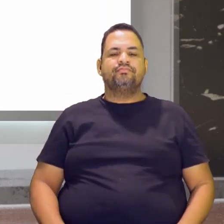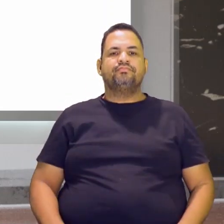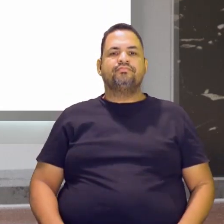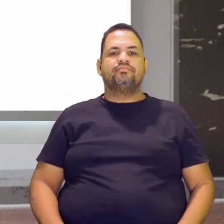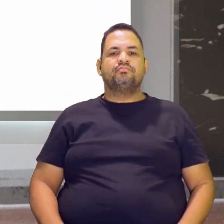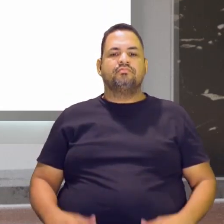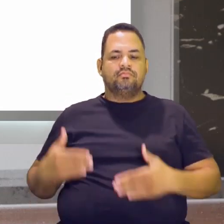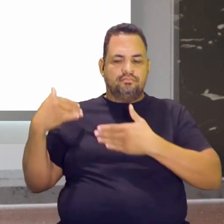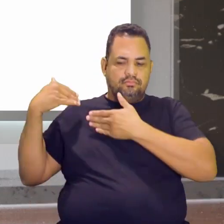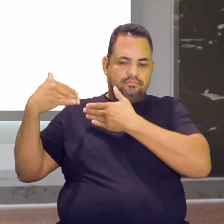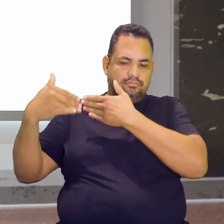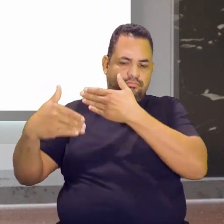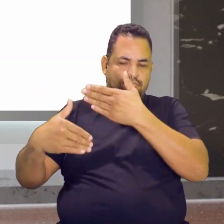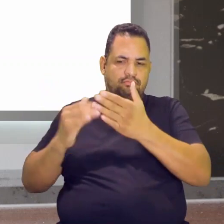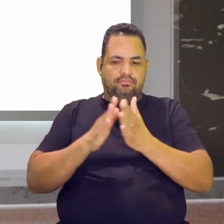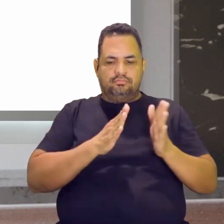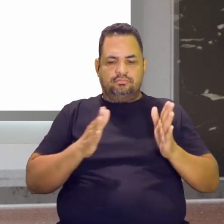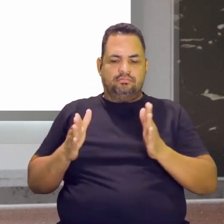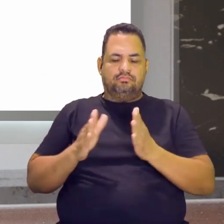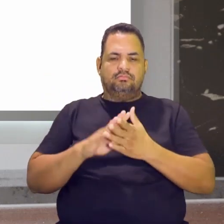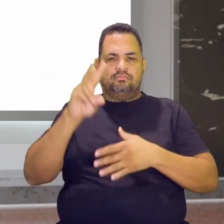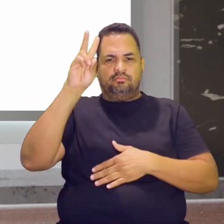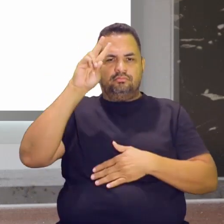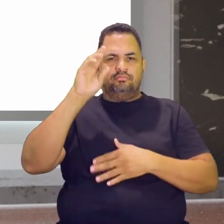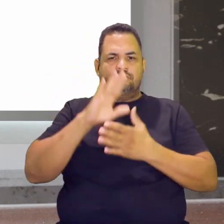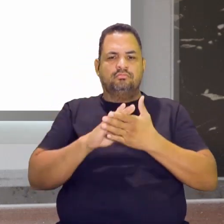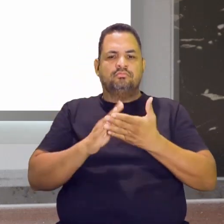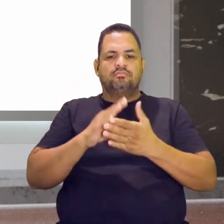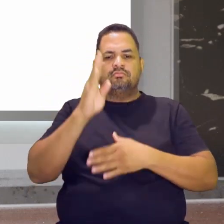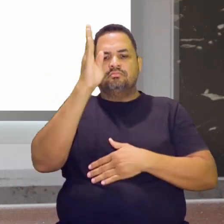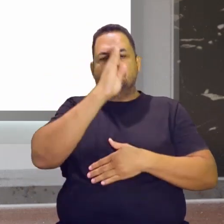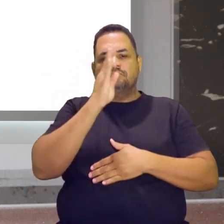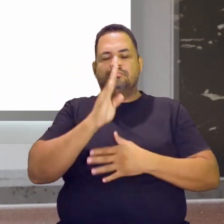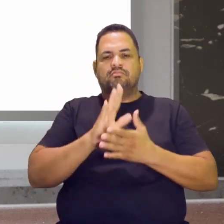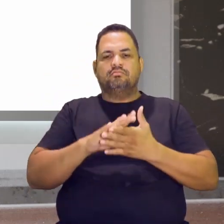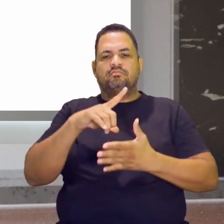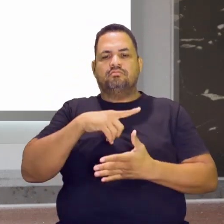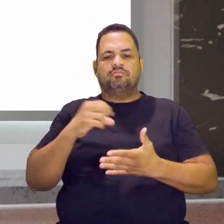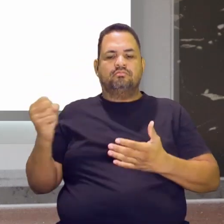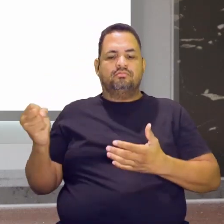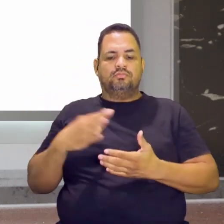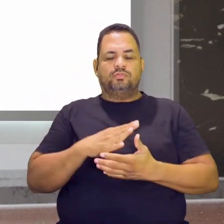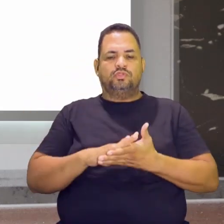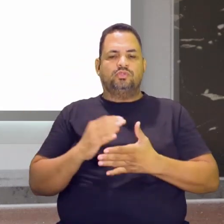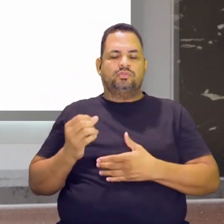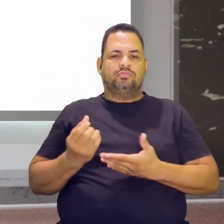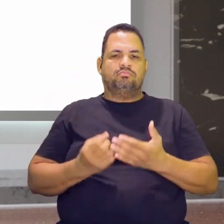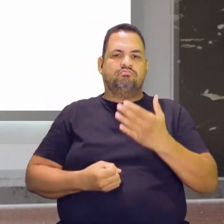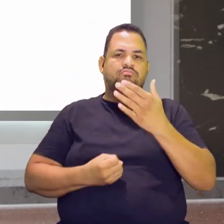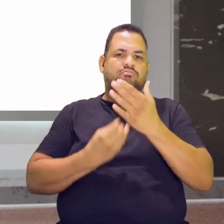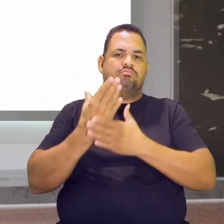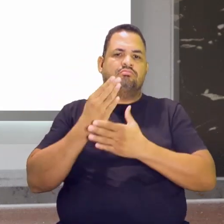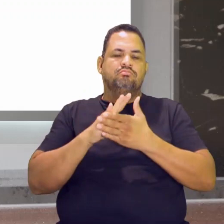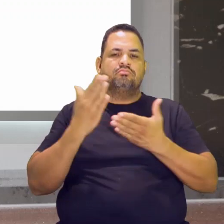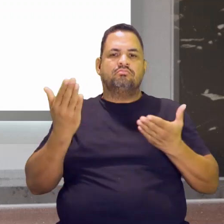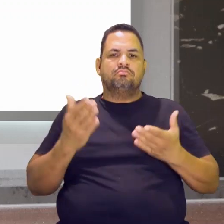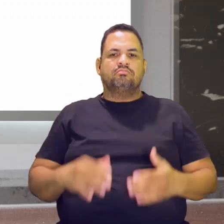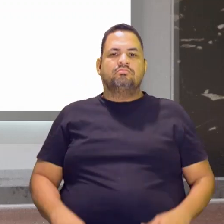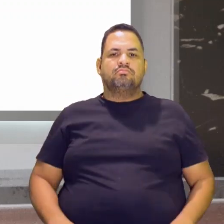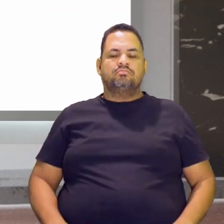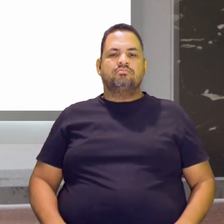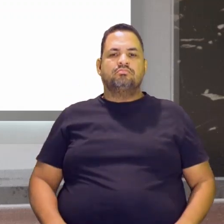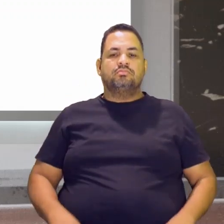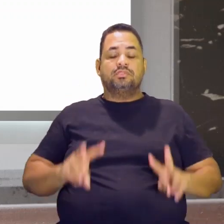da história da música brasileira, vem surgindo, né, novos estilos, novas abordagens